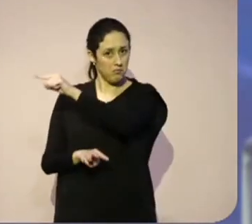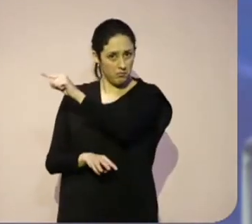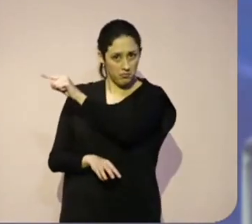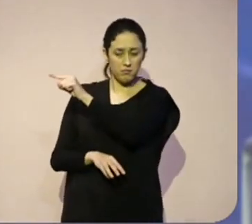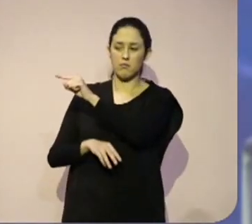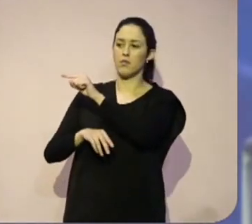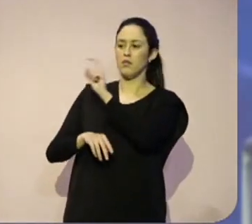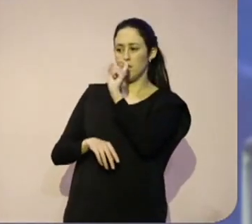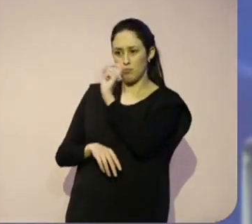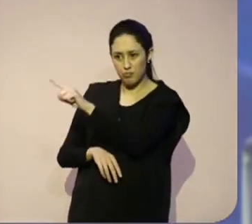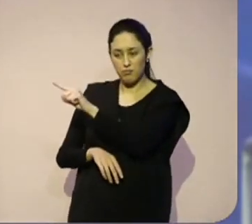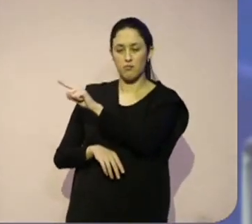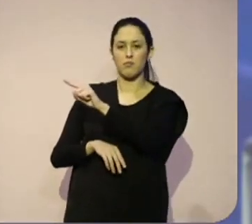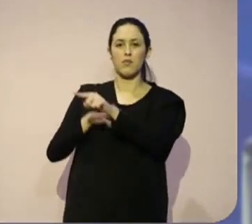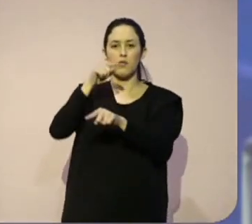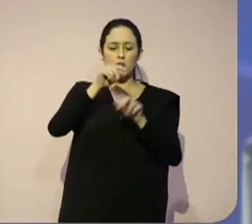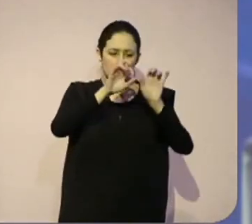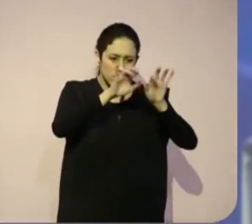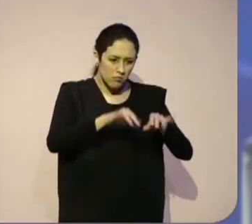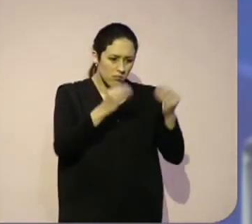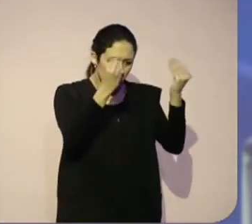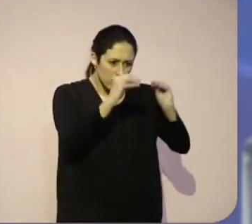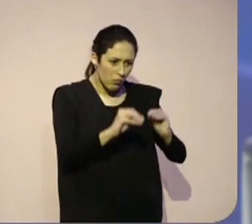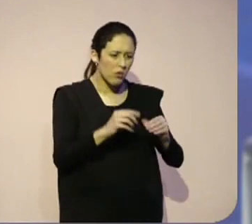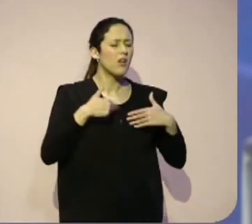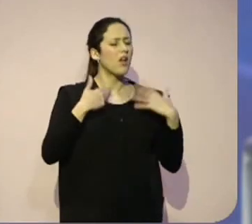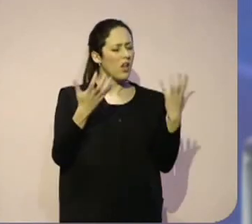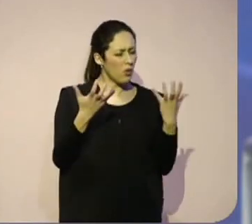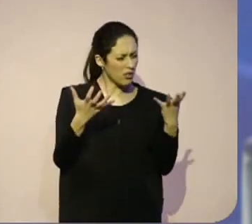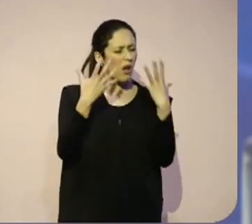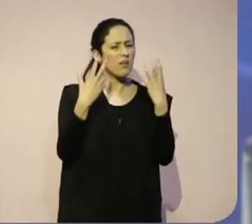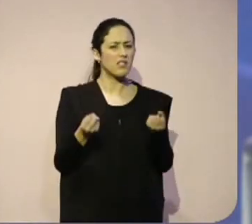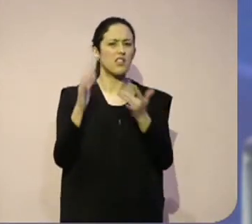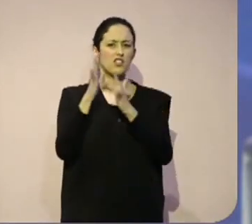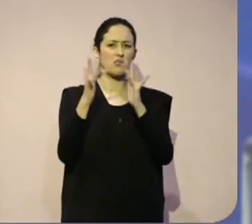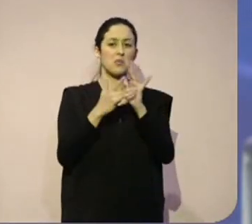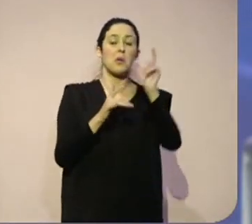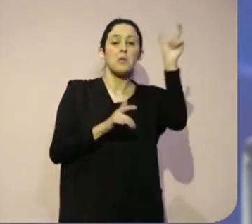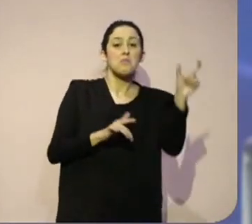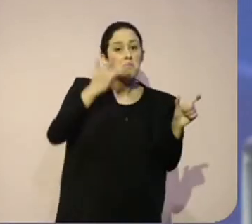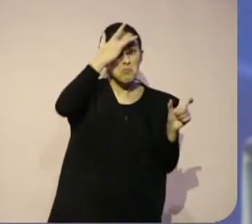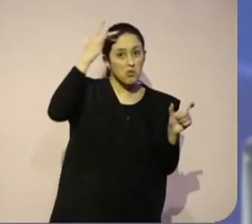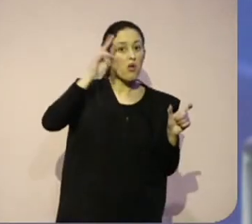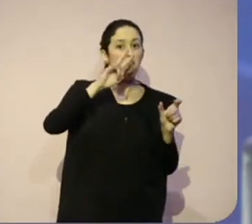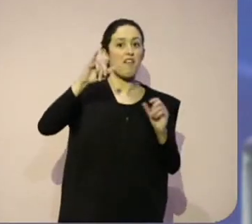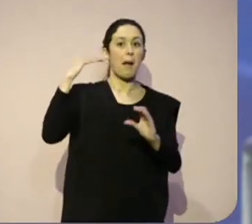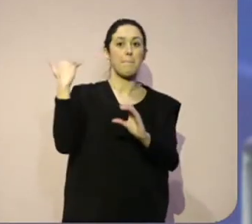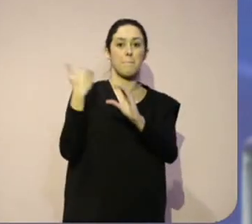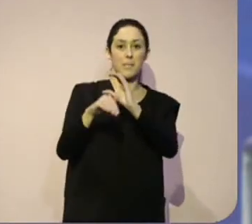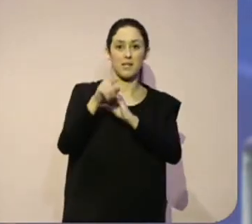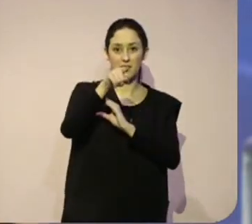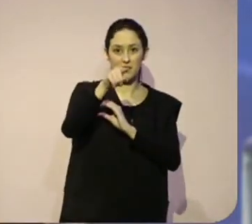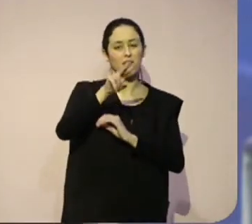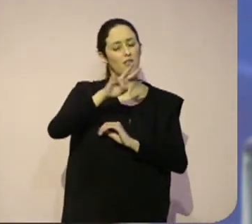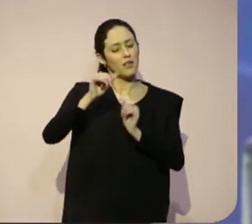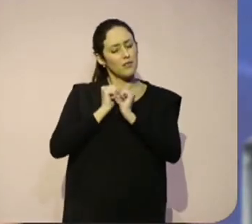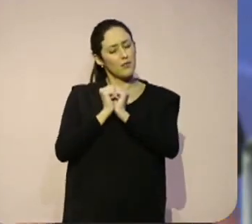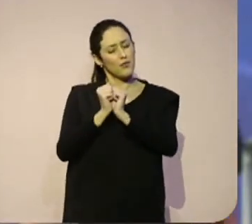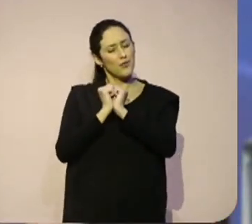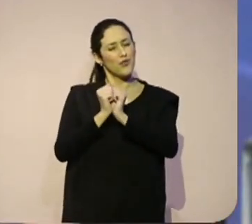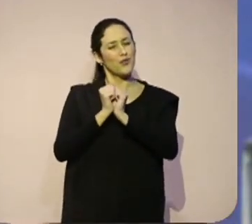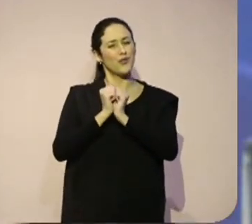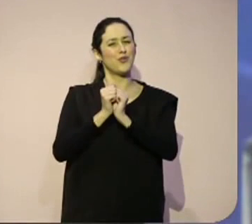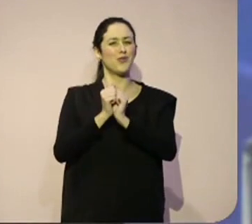sim, entregar a sua vida a Jesus. E aí alguém vai entrar em contato com você e caminhar com você em alguns